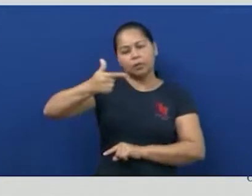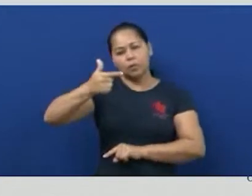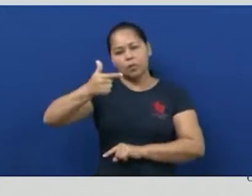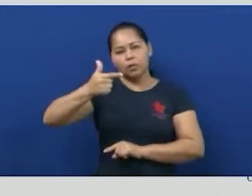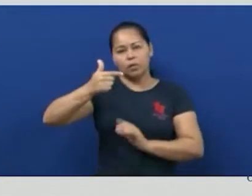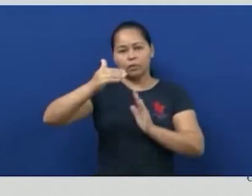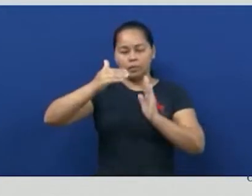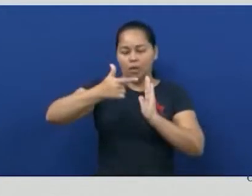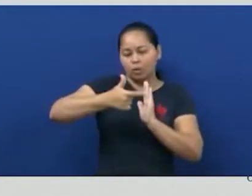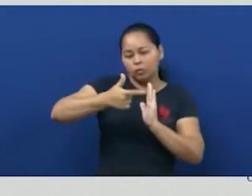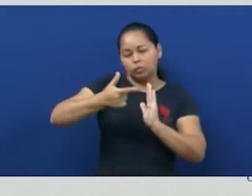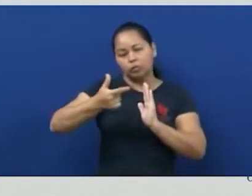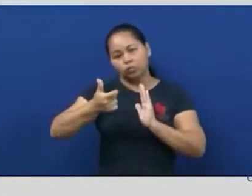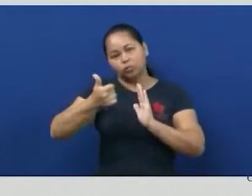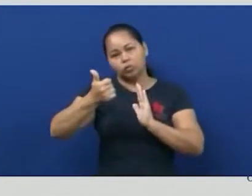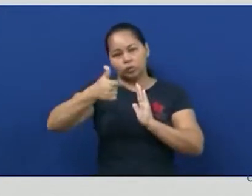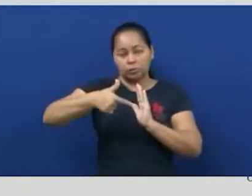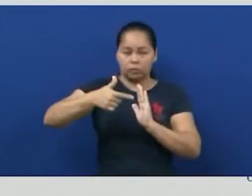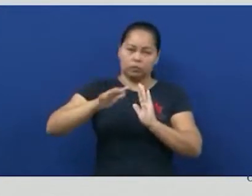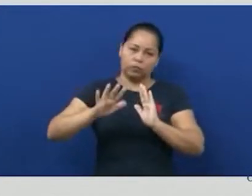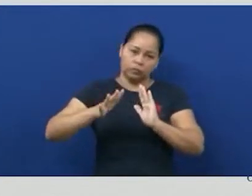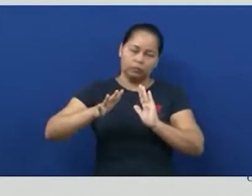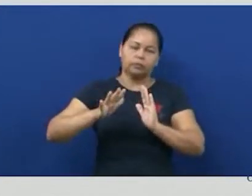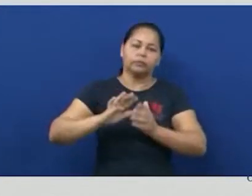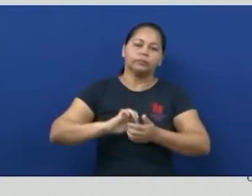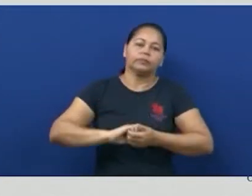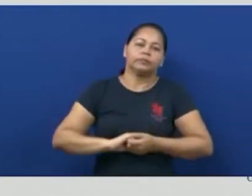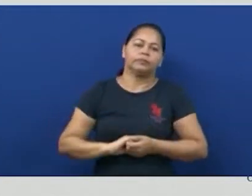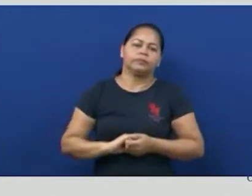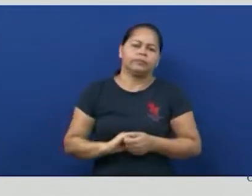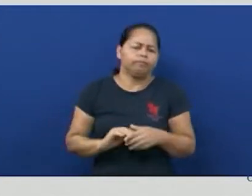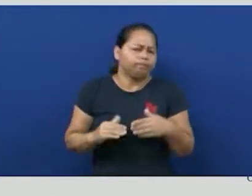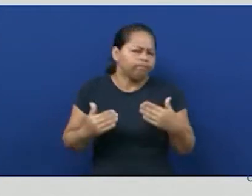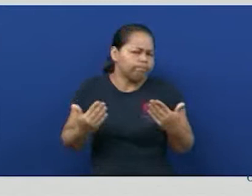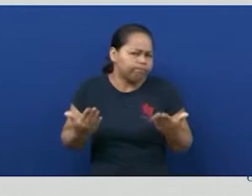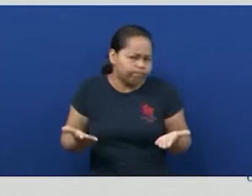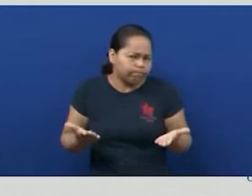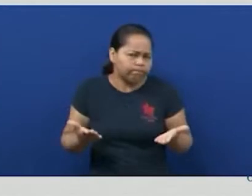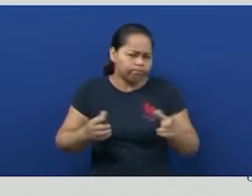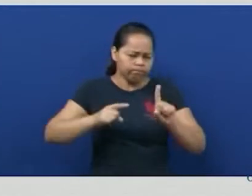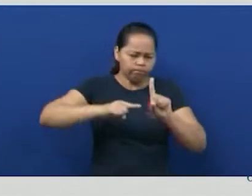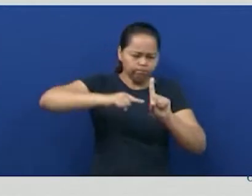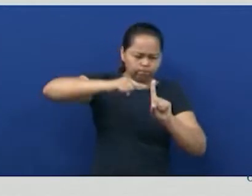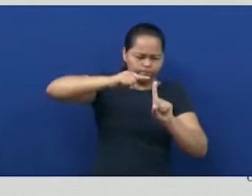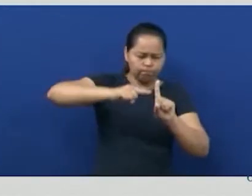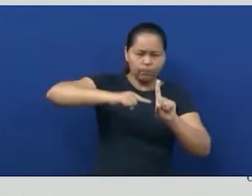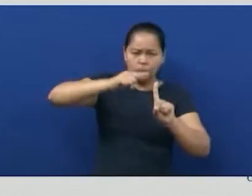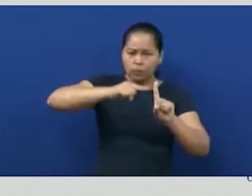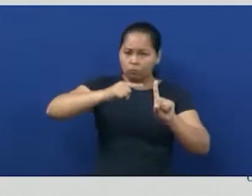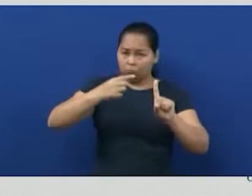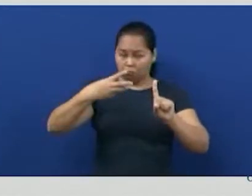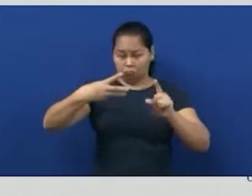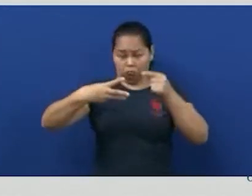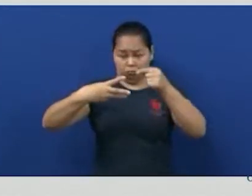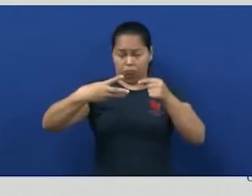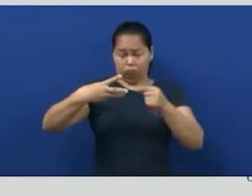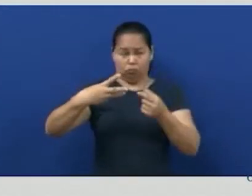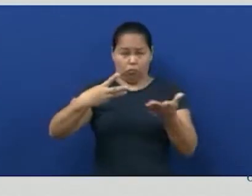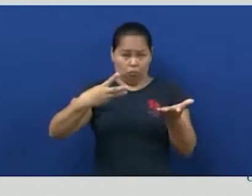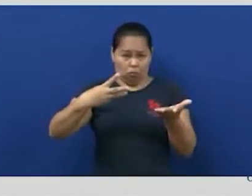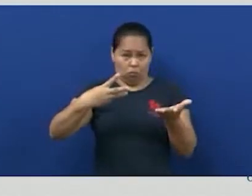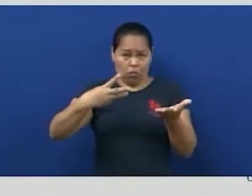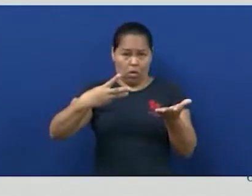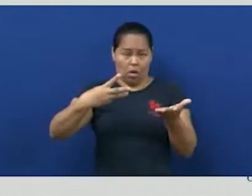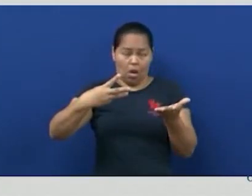a 212. Qual será a nossa escala que a gente usa entre essas três? Isso